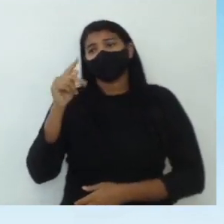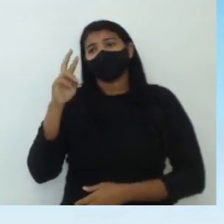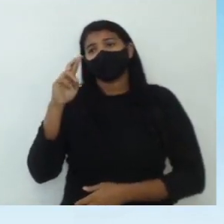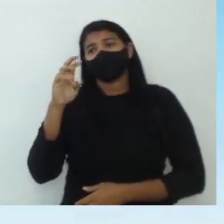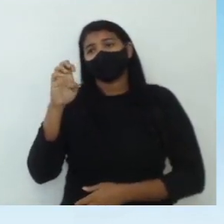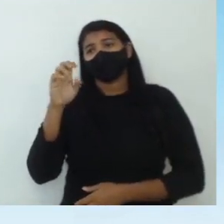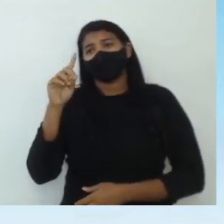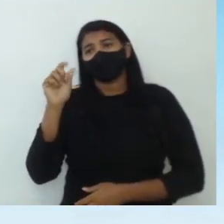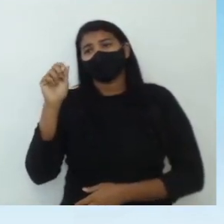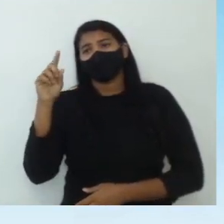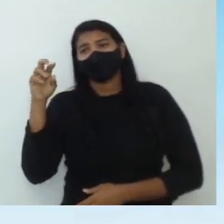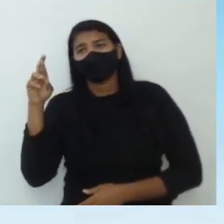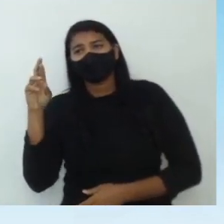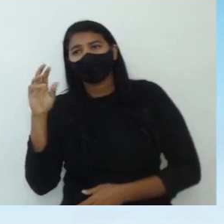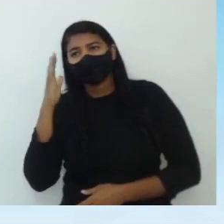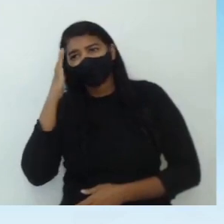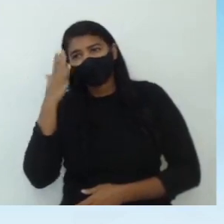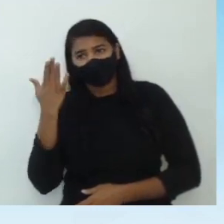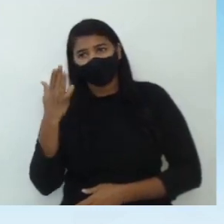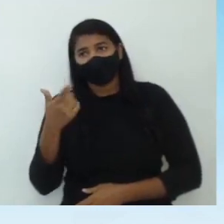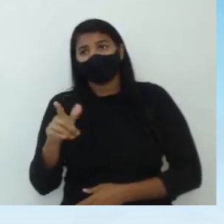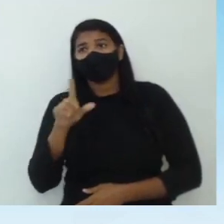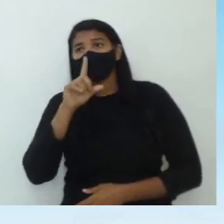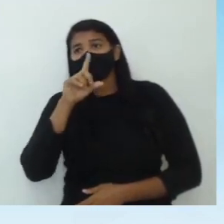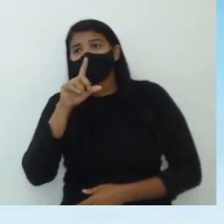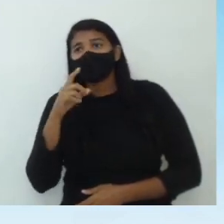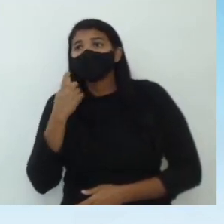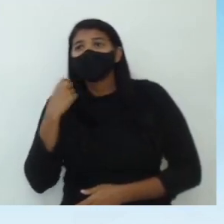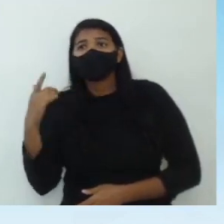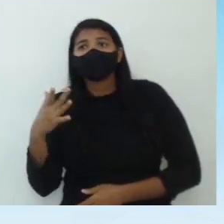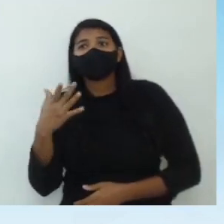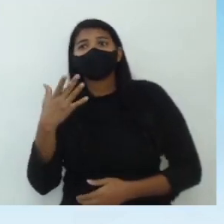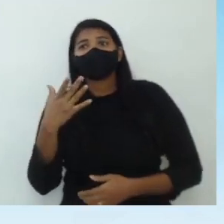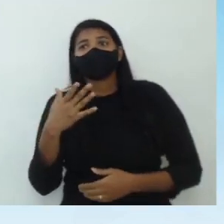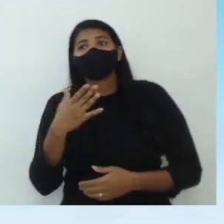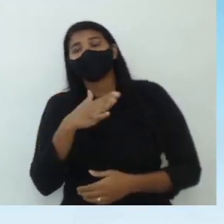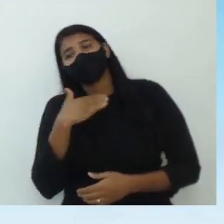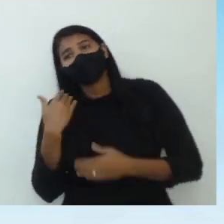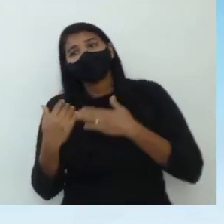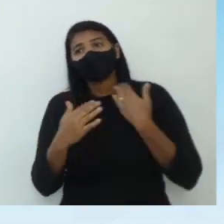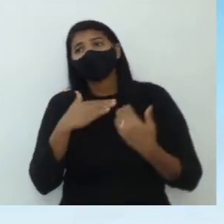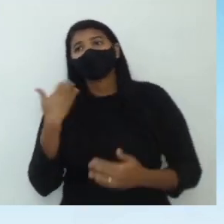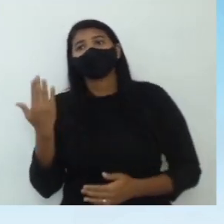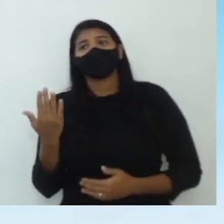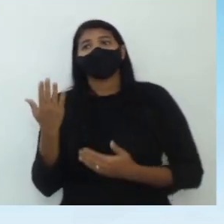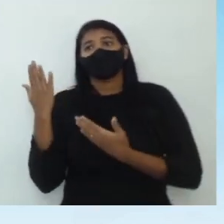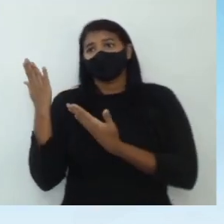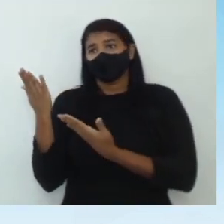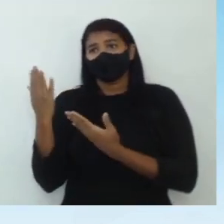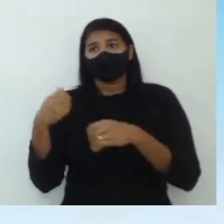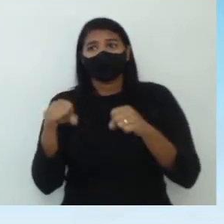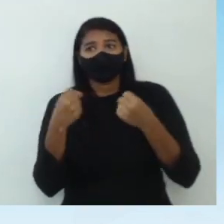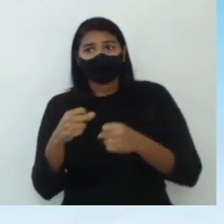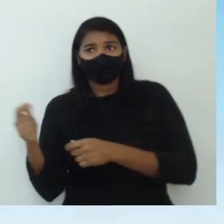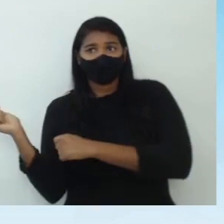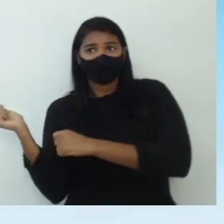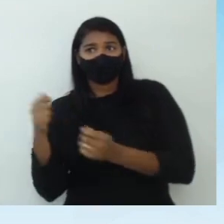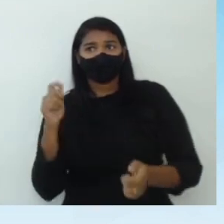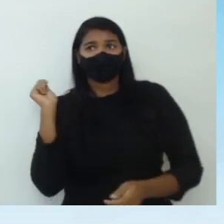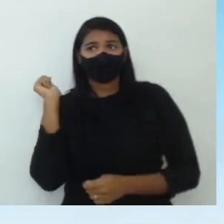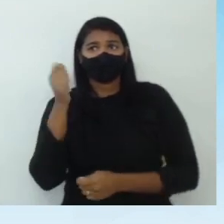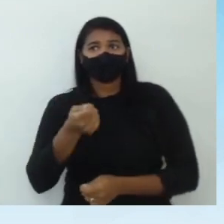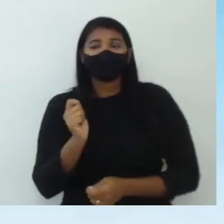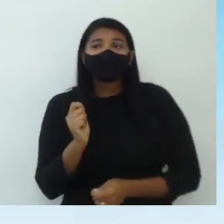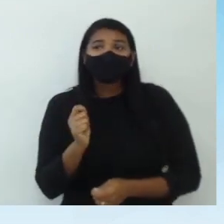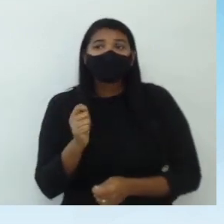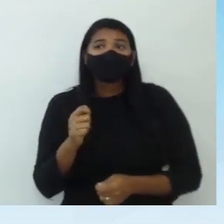ele aumenta e as outras espécies vão morrendo. Então, se você tinha a sua vida dependendo da pesca, você vai começar a notar o quê?